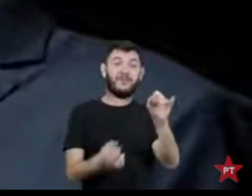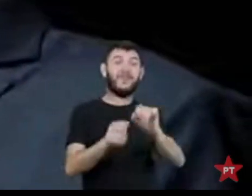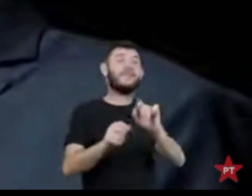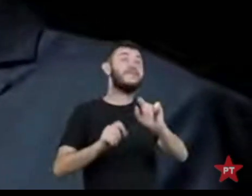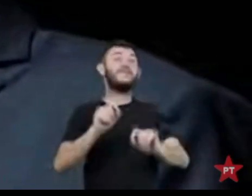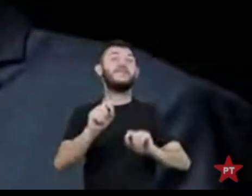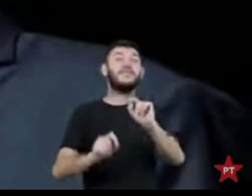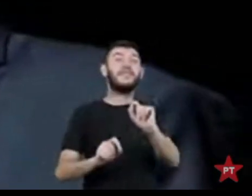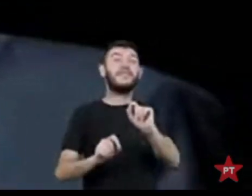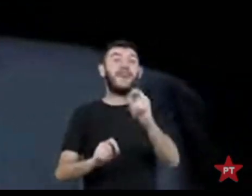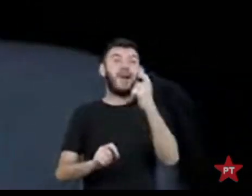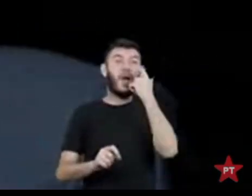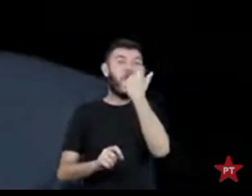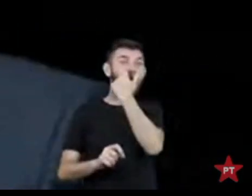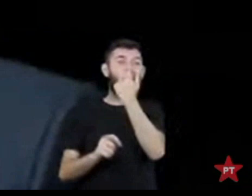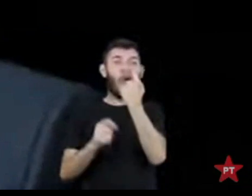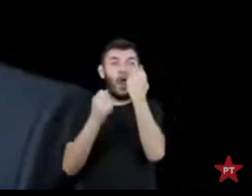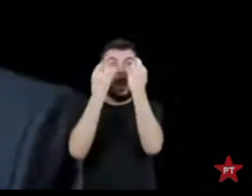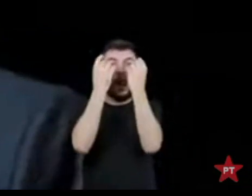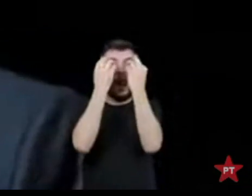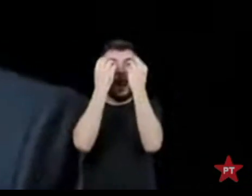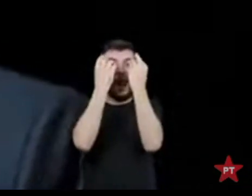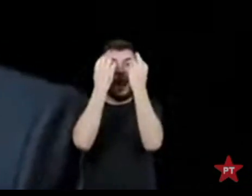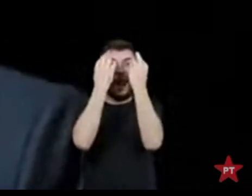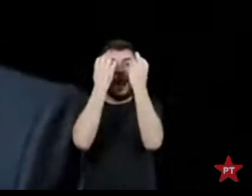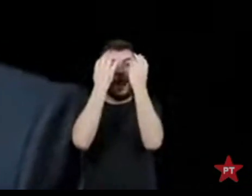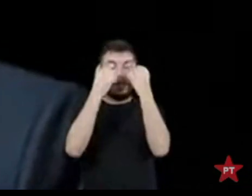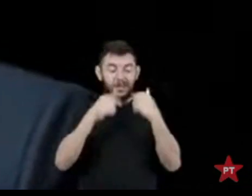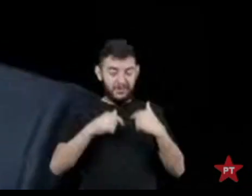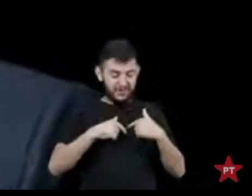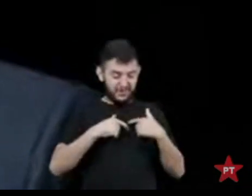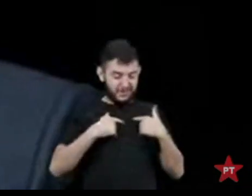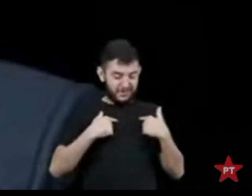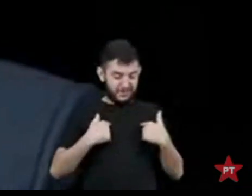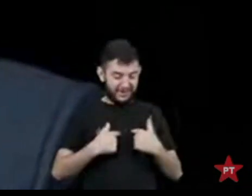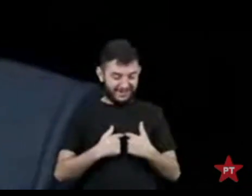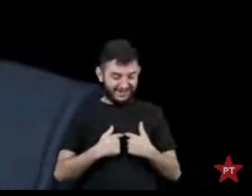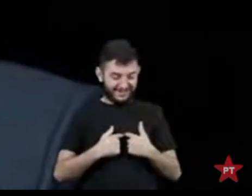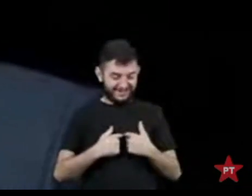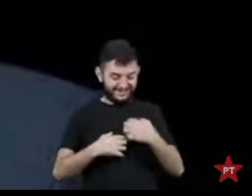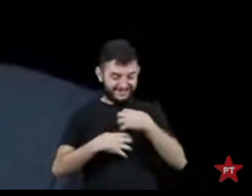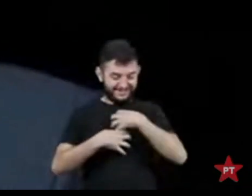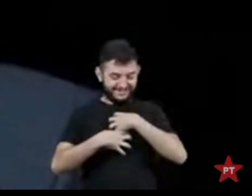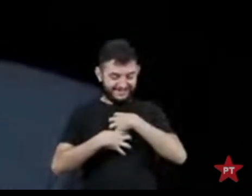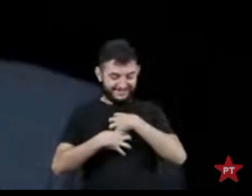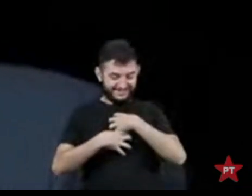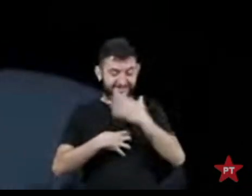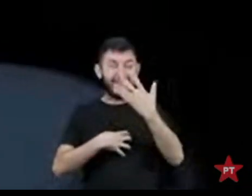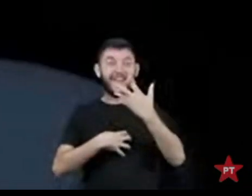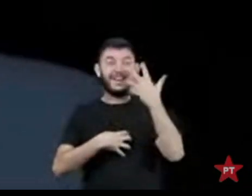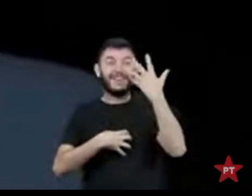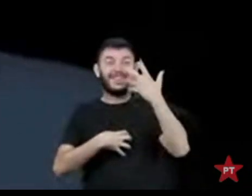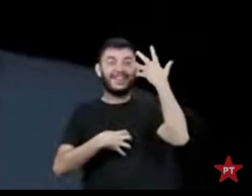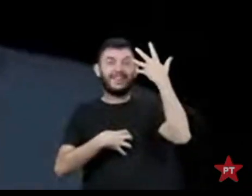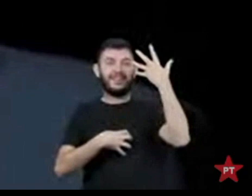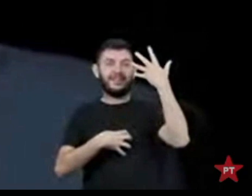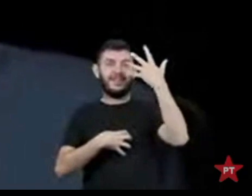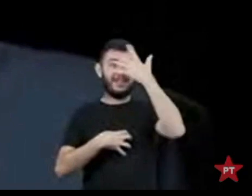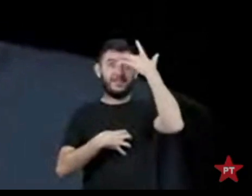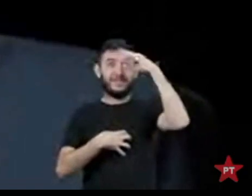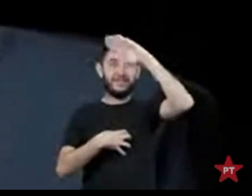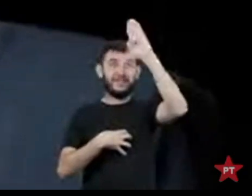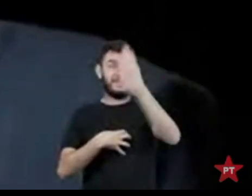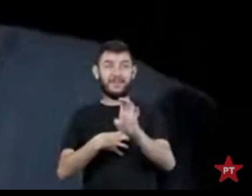de alegria do povo de outros estados brasileiros, porque ele é realmente uma figura